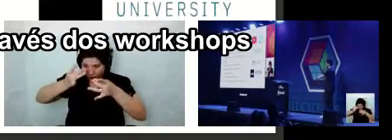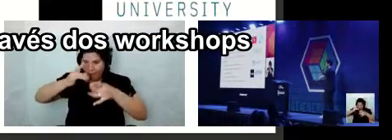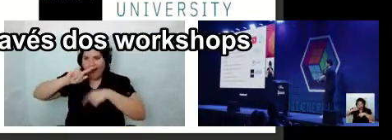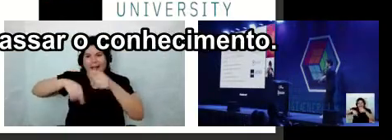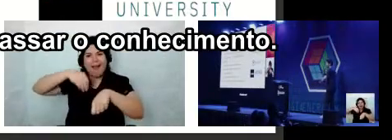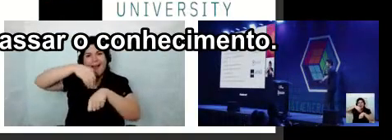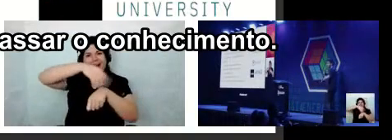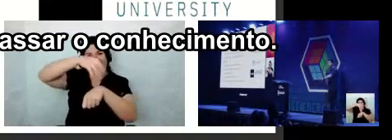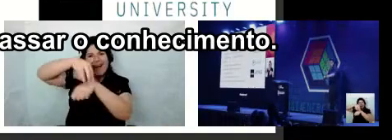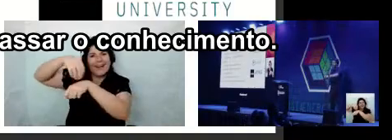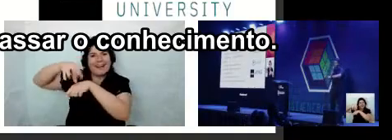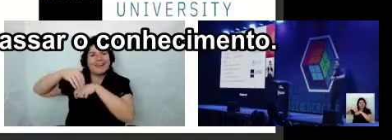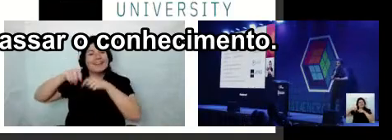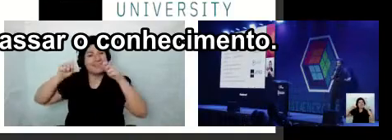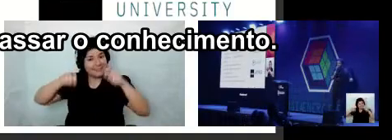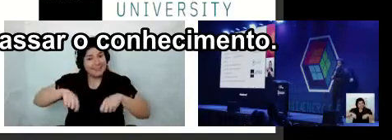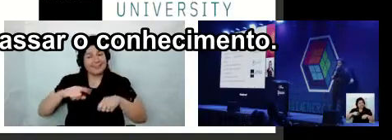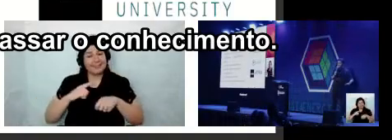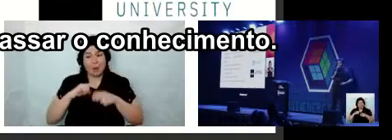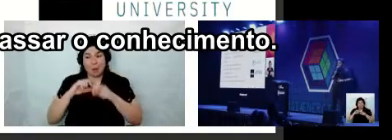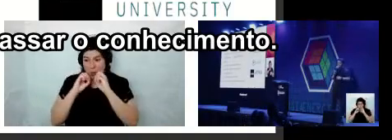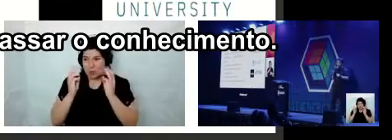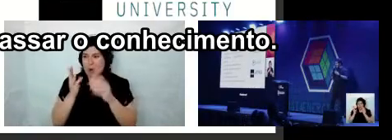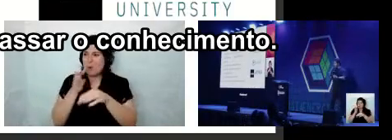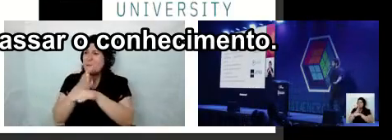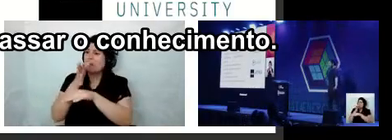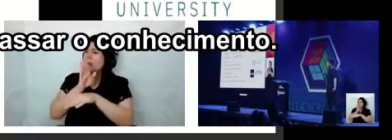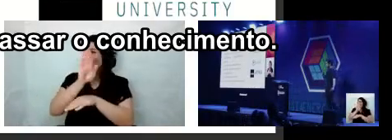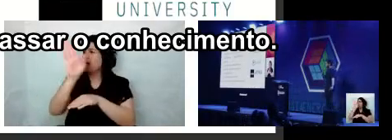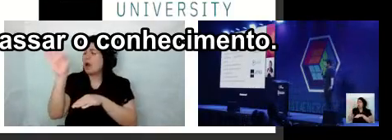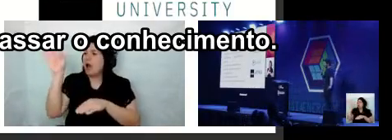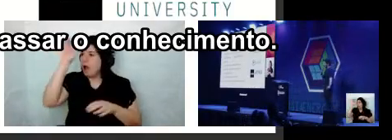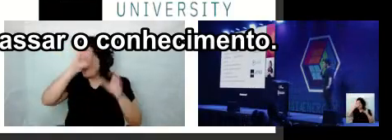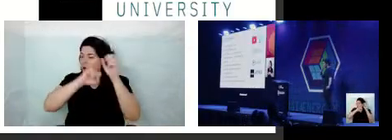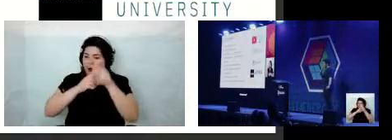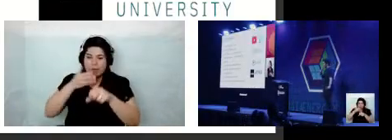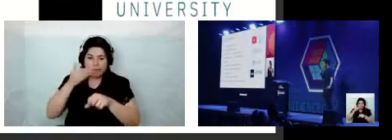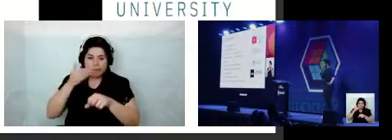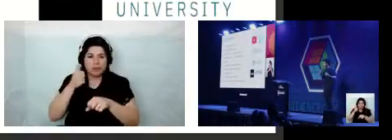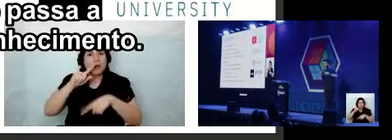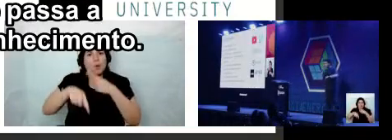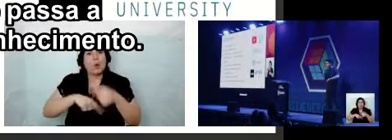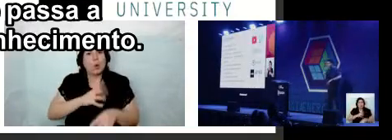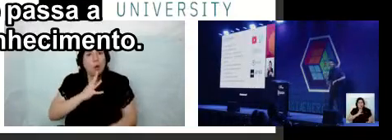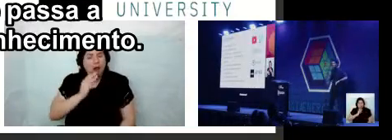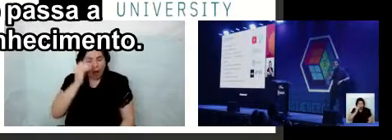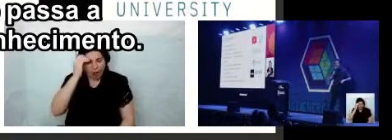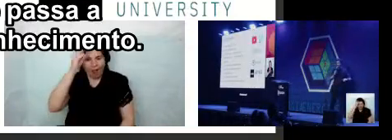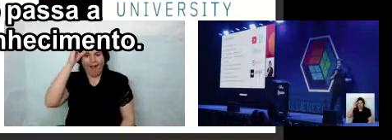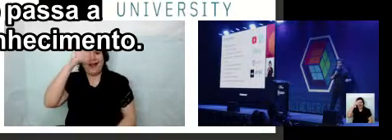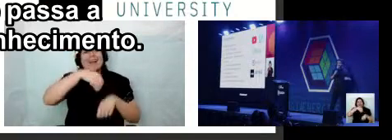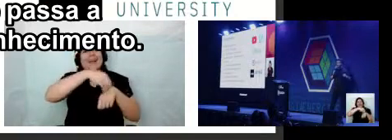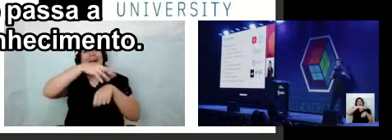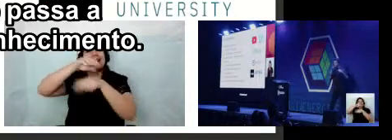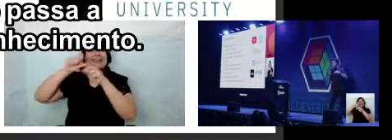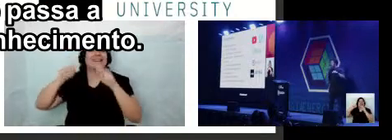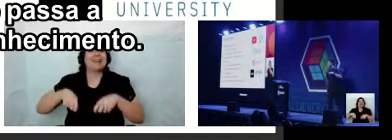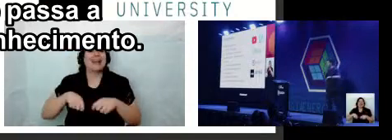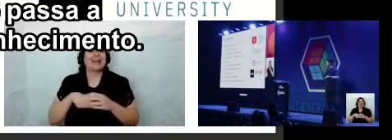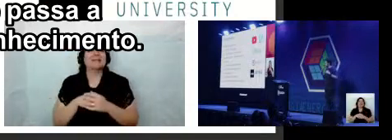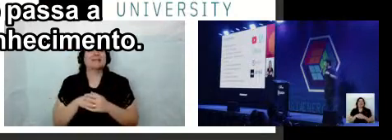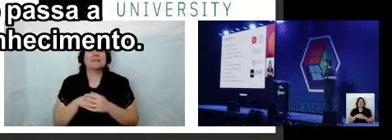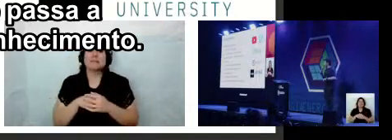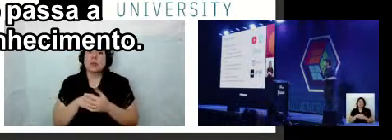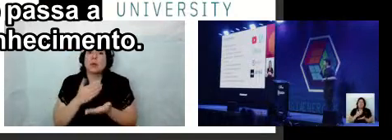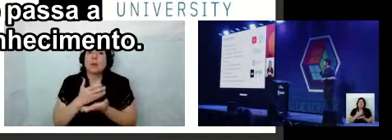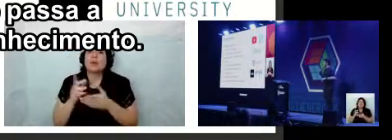dos workshops que foram dados para fora da empresa, e repassar o conhecimento. E aí, consequentemente, você passa a construir